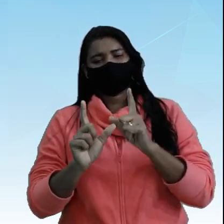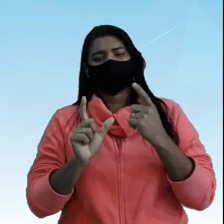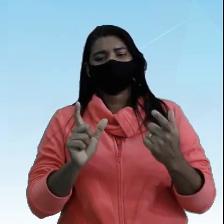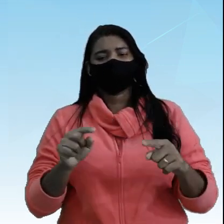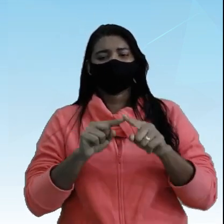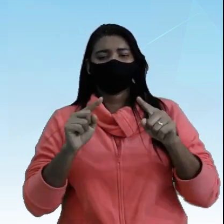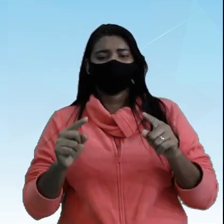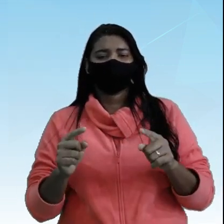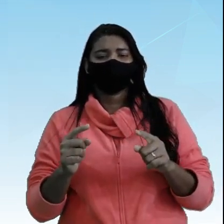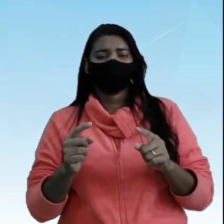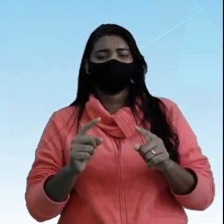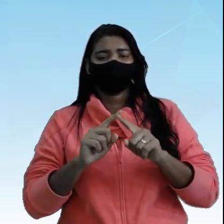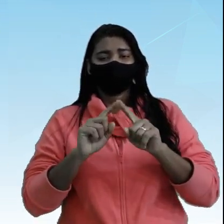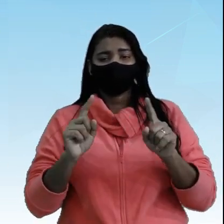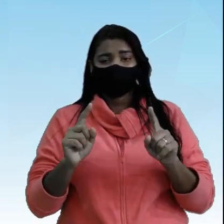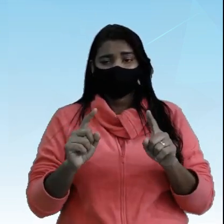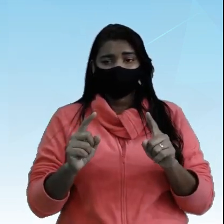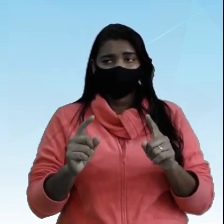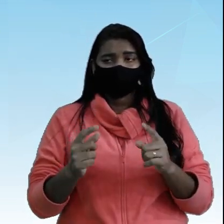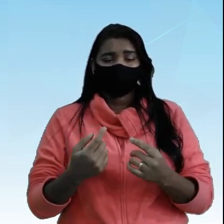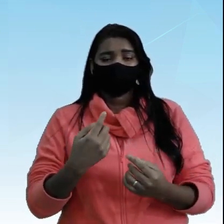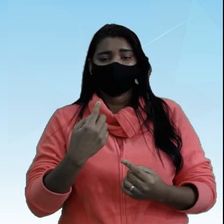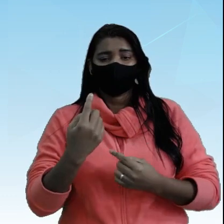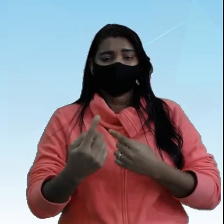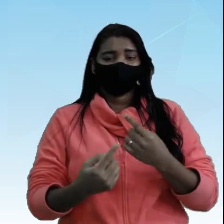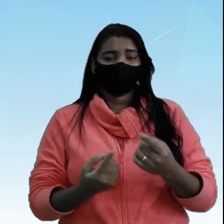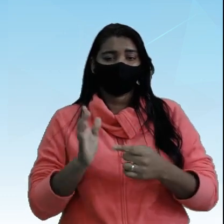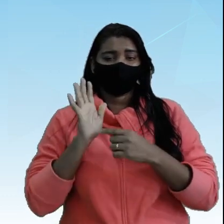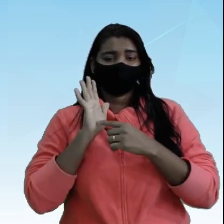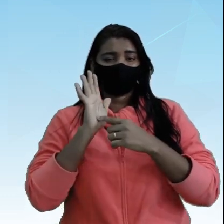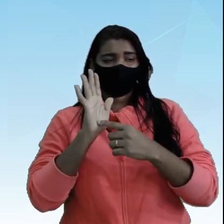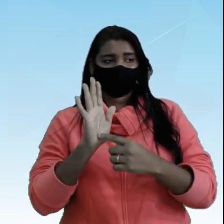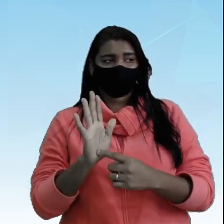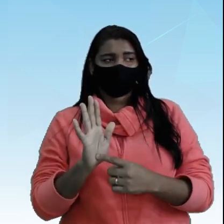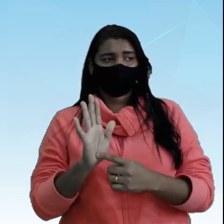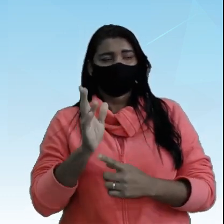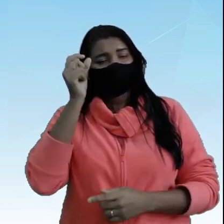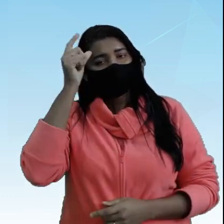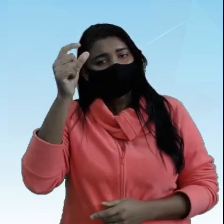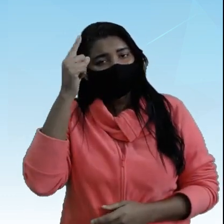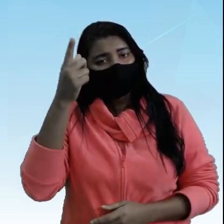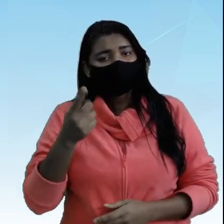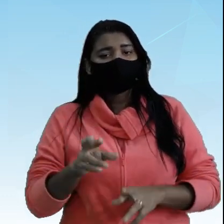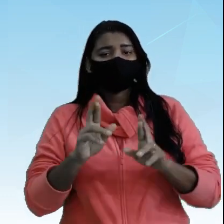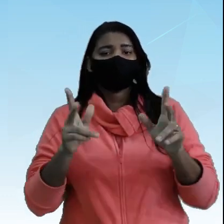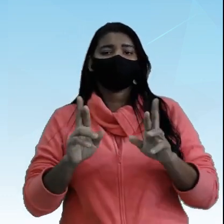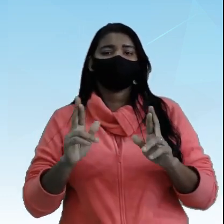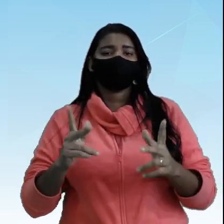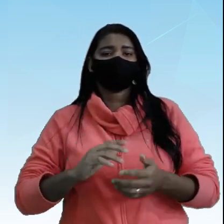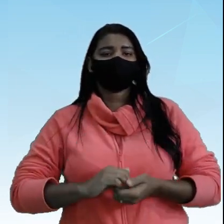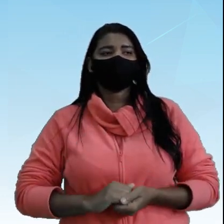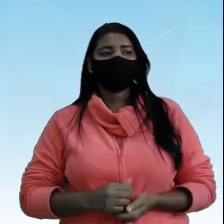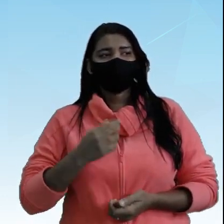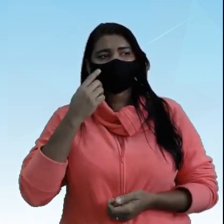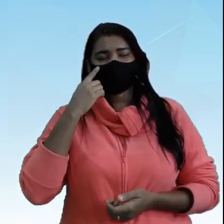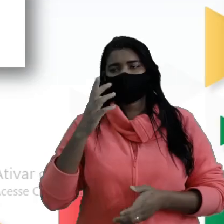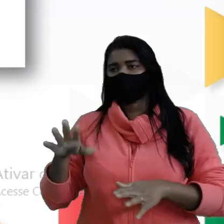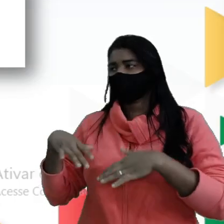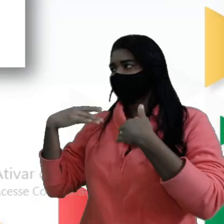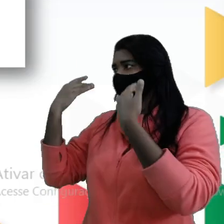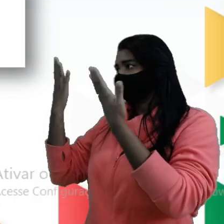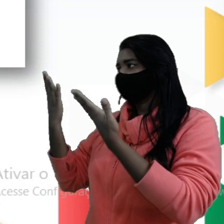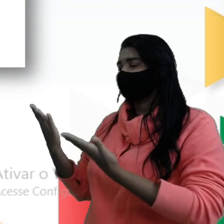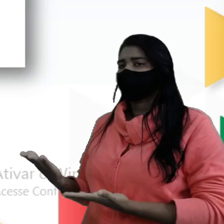que cada uma vai passar, transmitir ideias diferentes. Olhem isso aqui. Vamos ver a questão